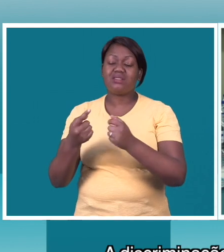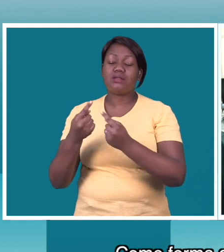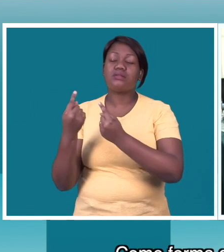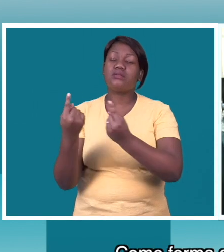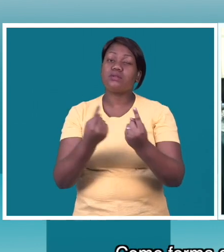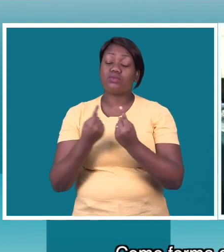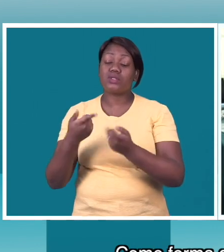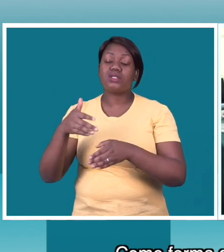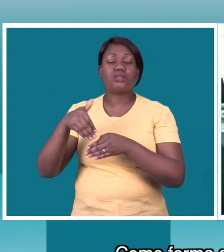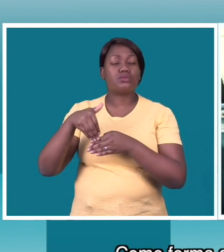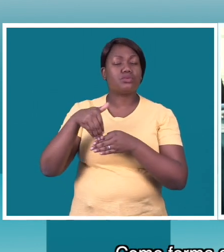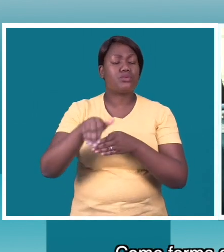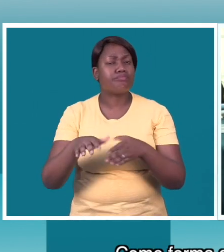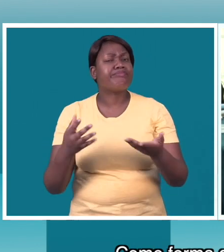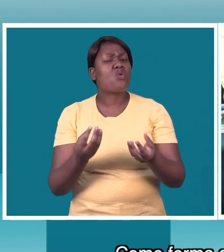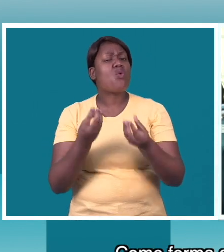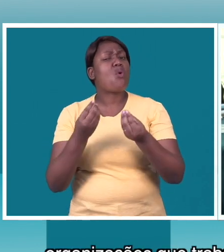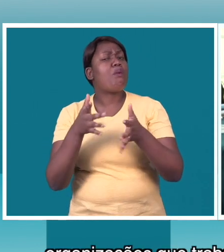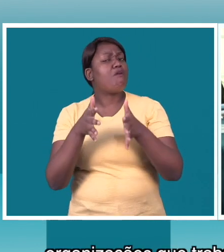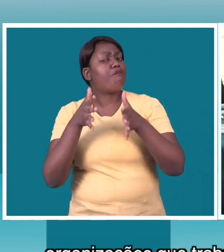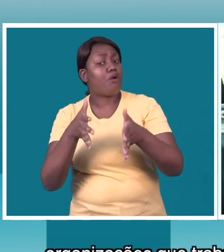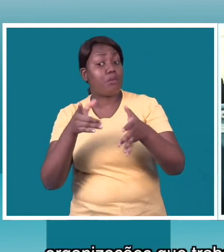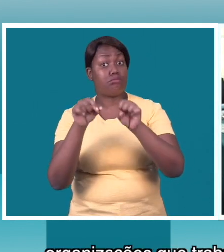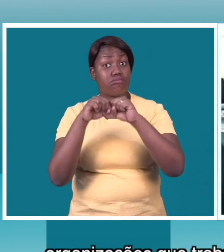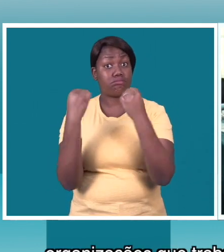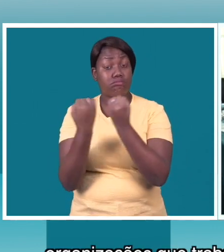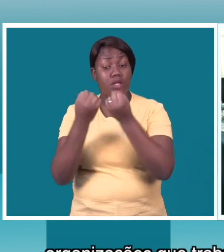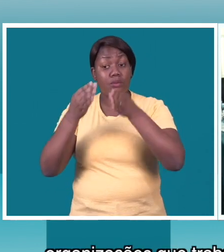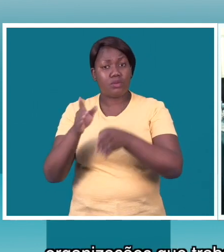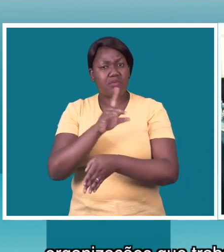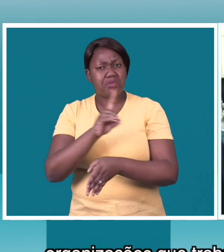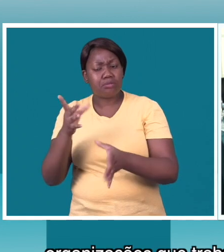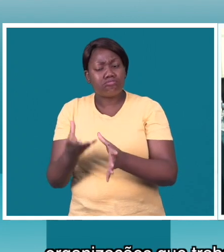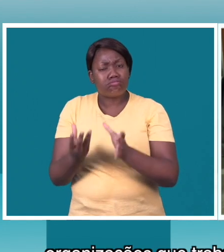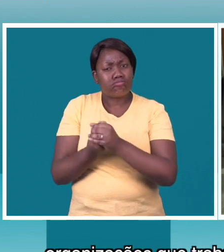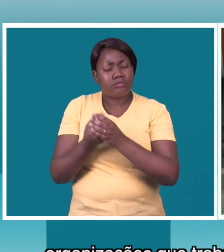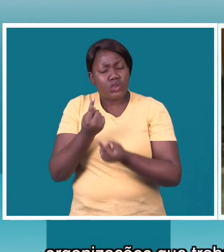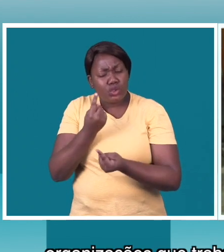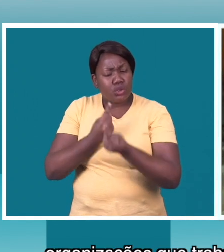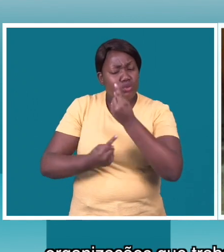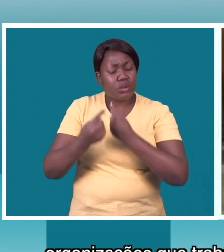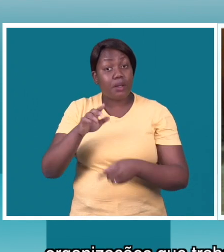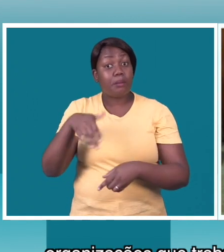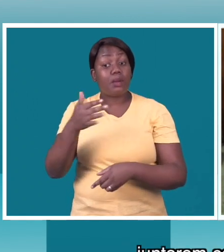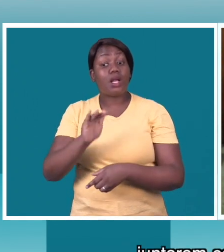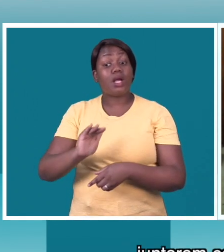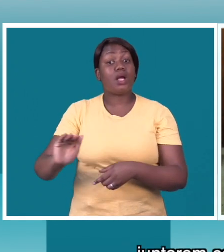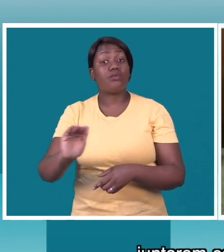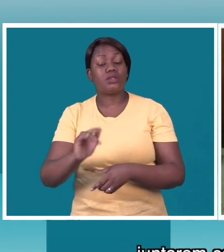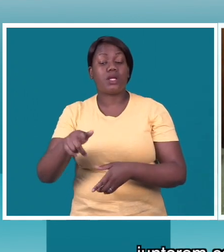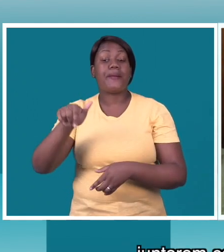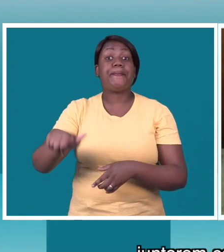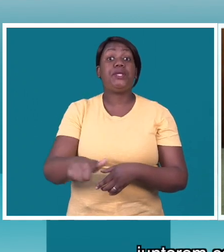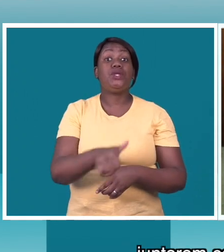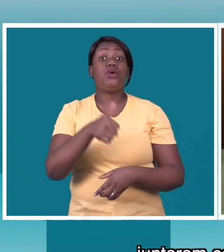Como forma de contrariar esta situação, organizações que trabalham em prol desta camada social juntaram-se